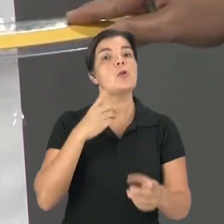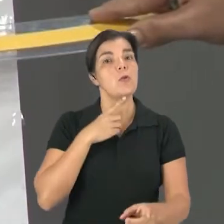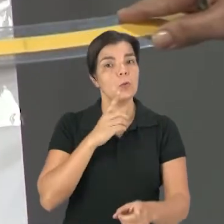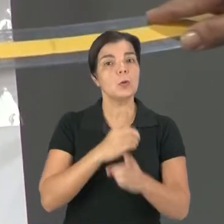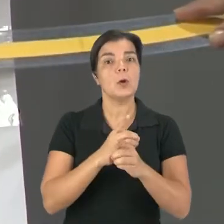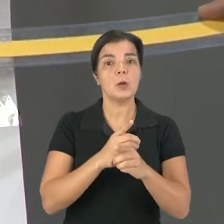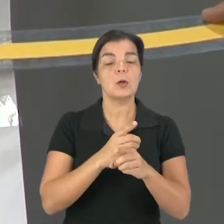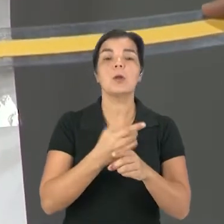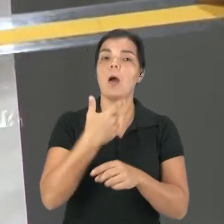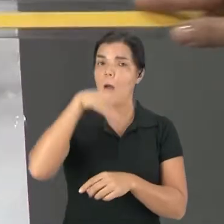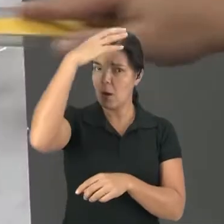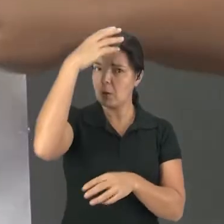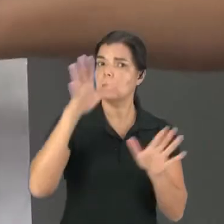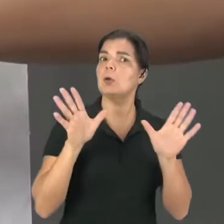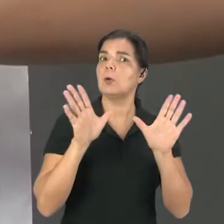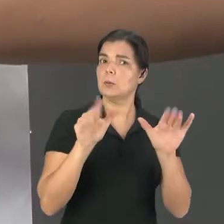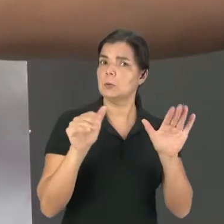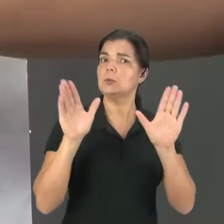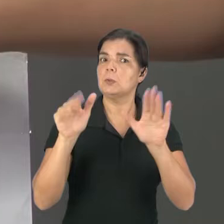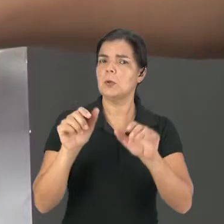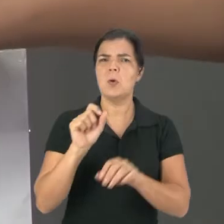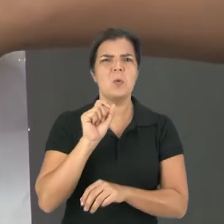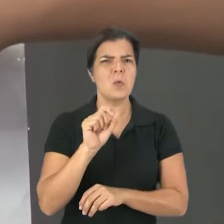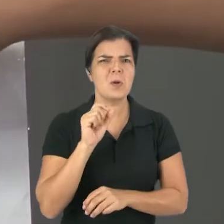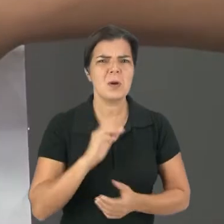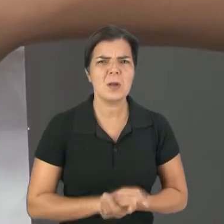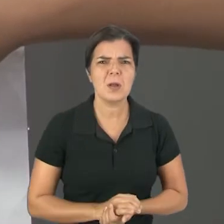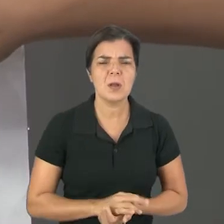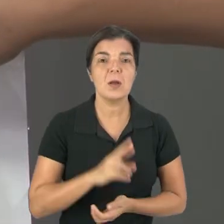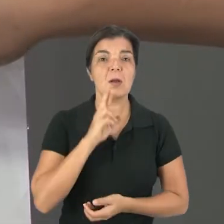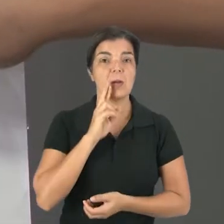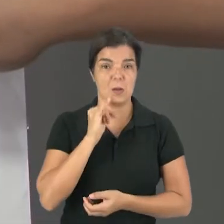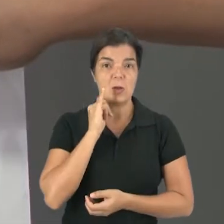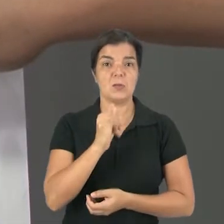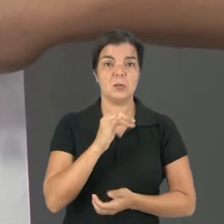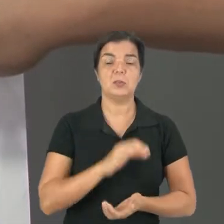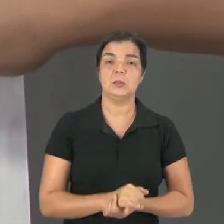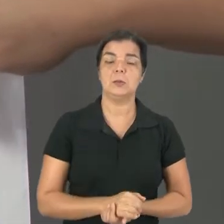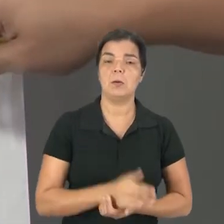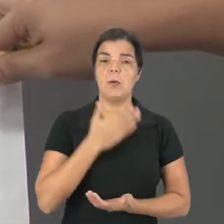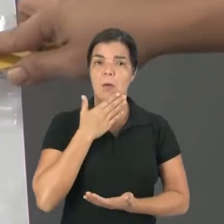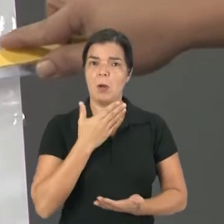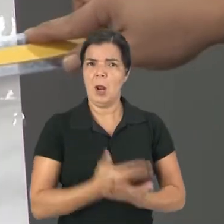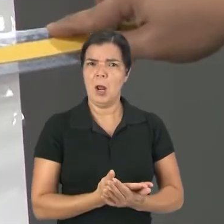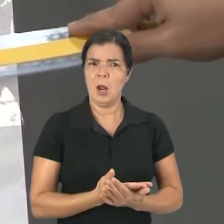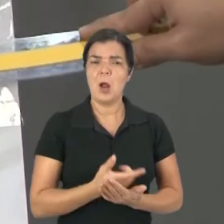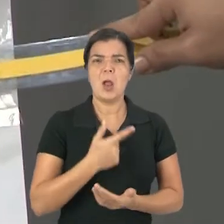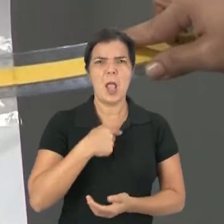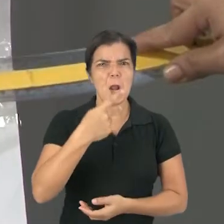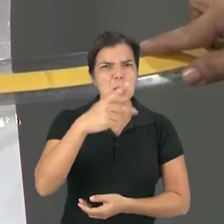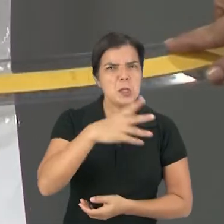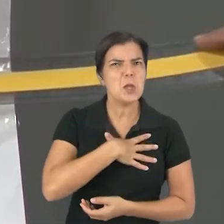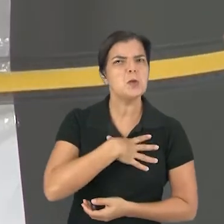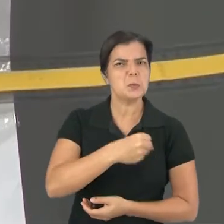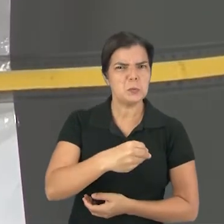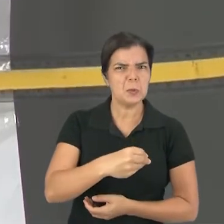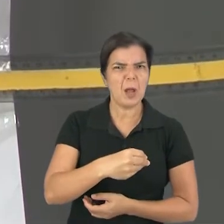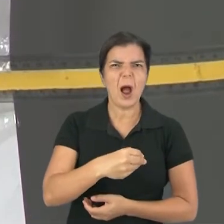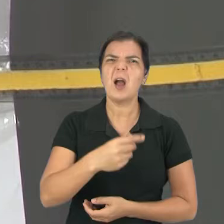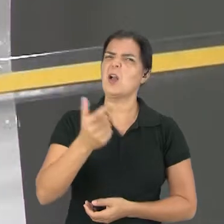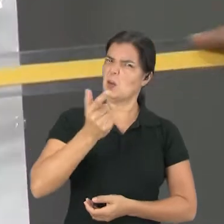contas com a rainha das aves. Que? Disse esta admirada. Eram teus filhos